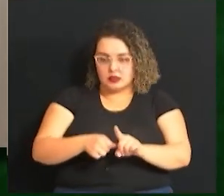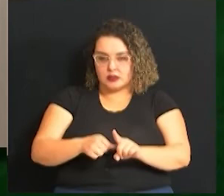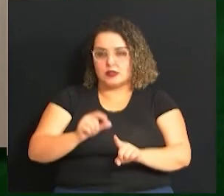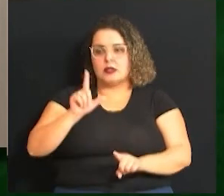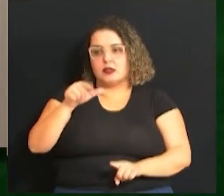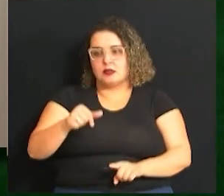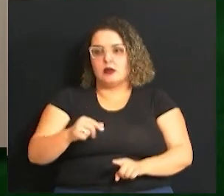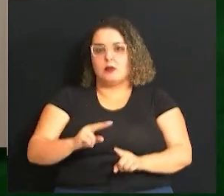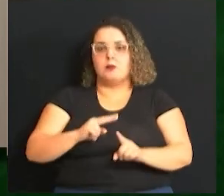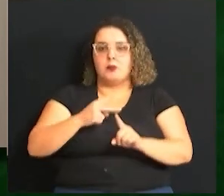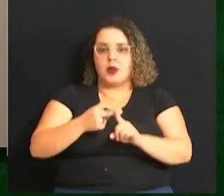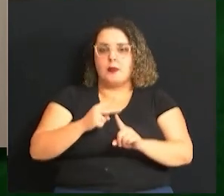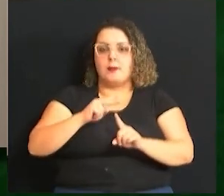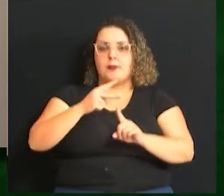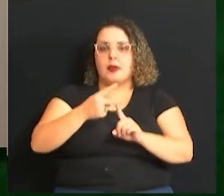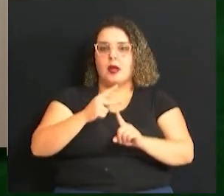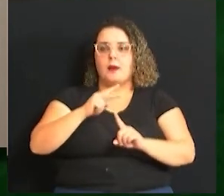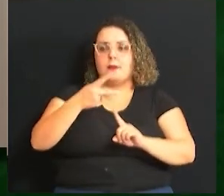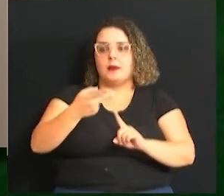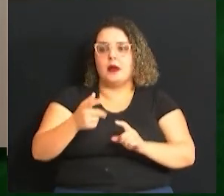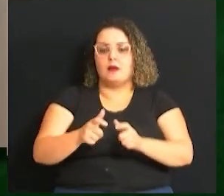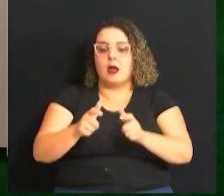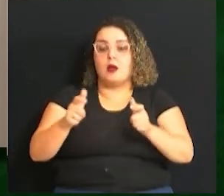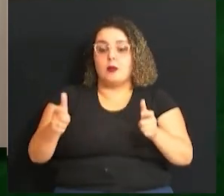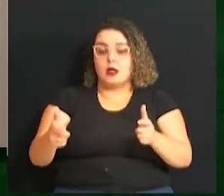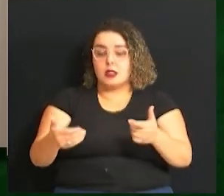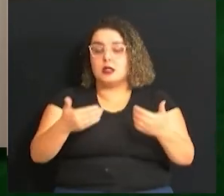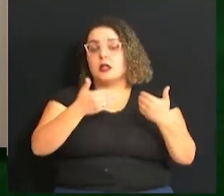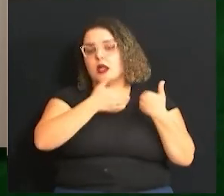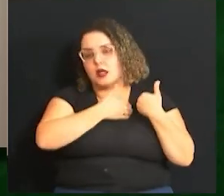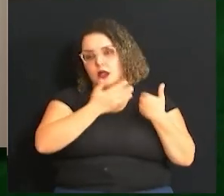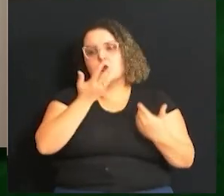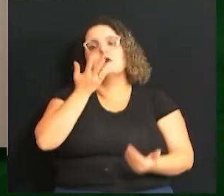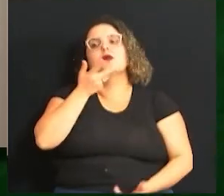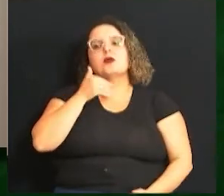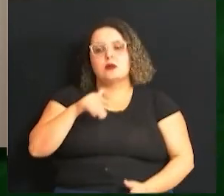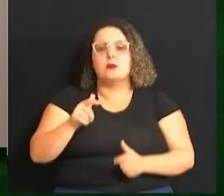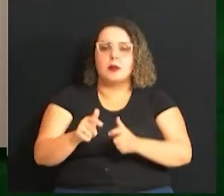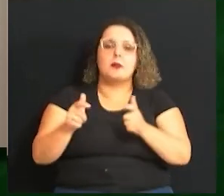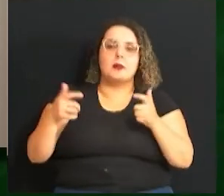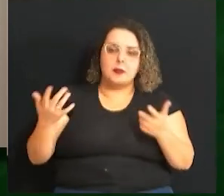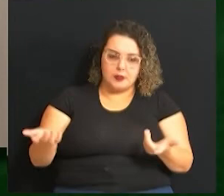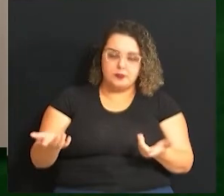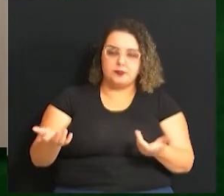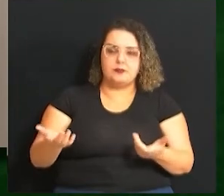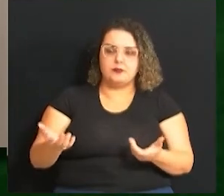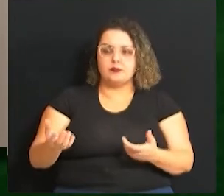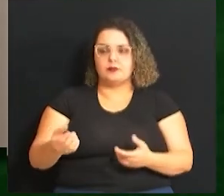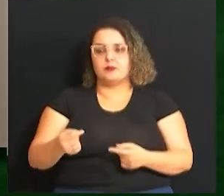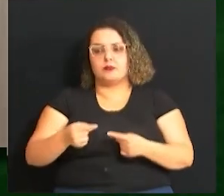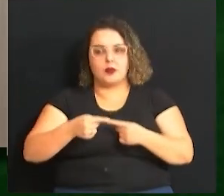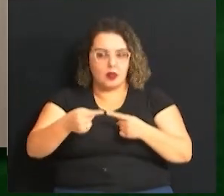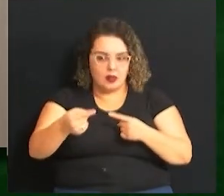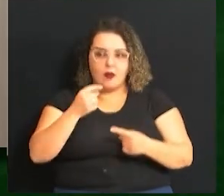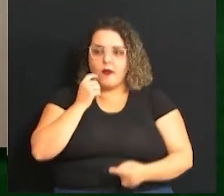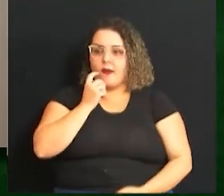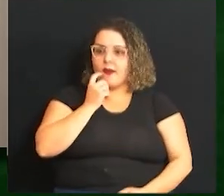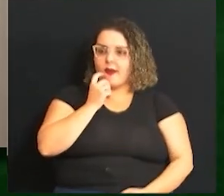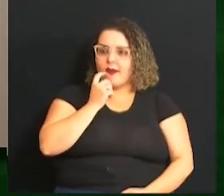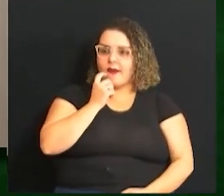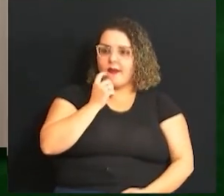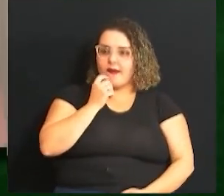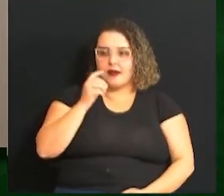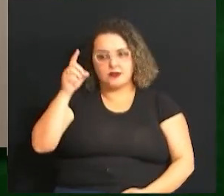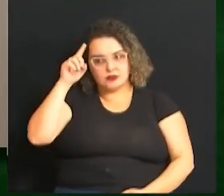mensal, e depois você vai aumentando progressivamente conforme a responsabilidade das crianças aumentem. Então, assim, você vai dar uma